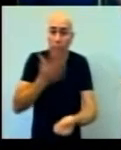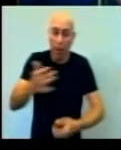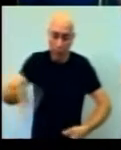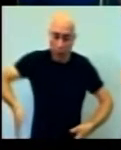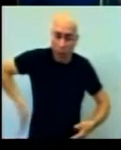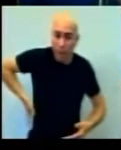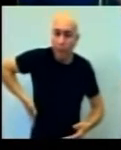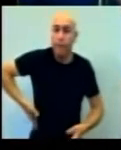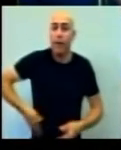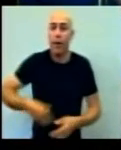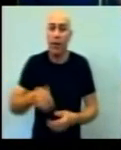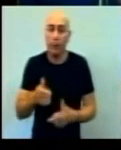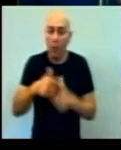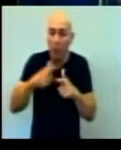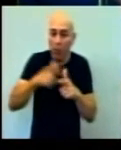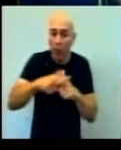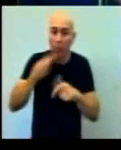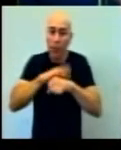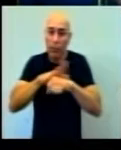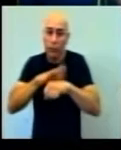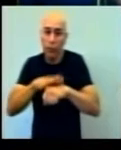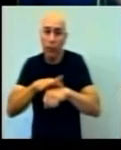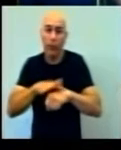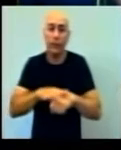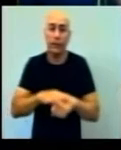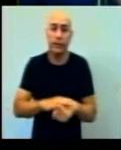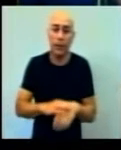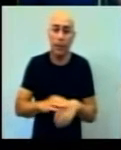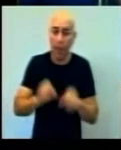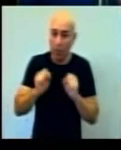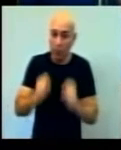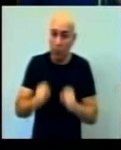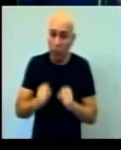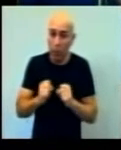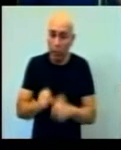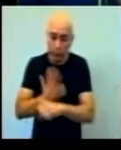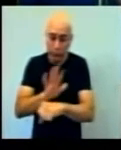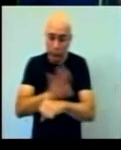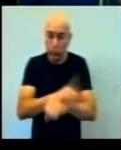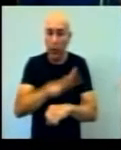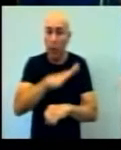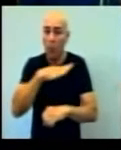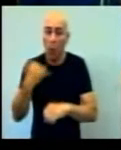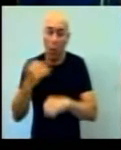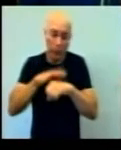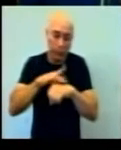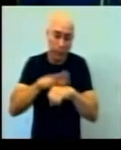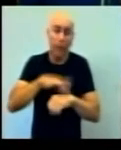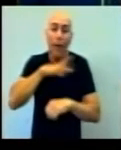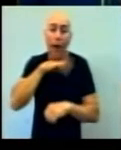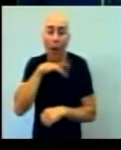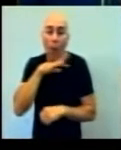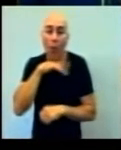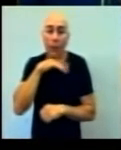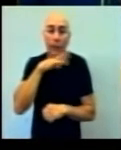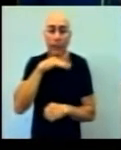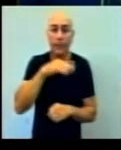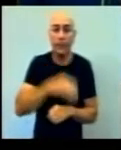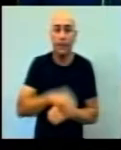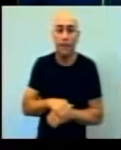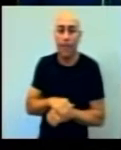de fígado, todas as doenças aí que podem colaborar para um progresso ruim da